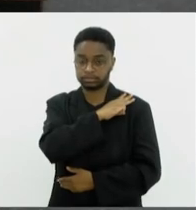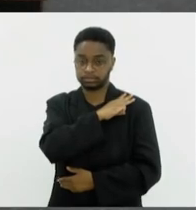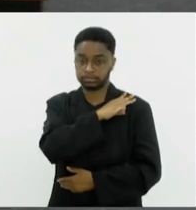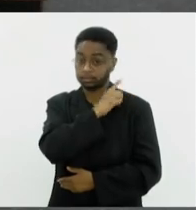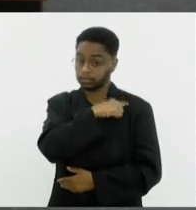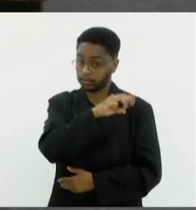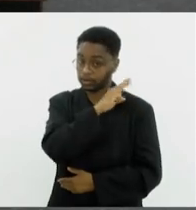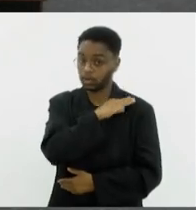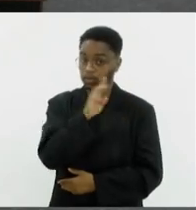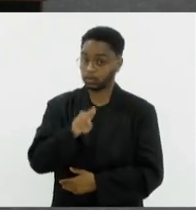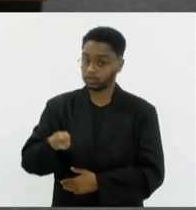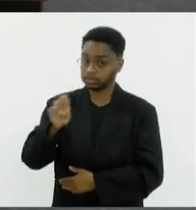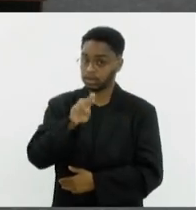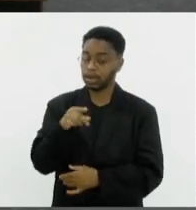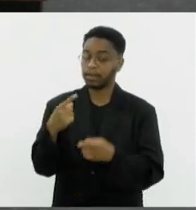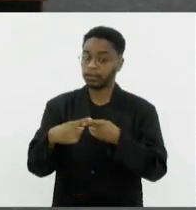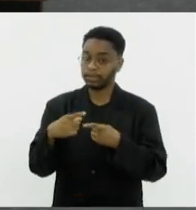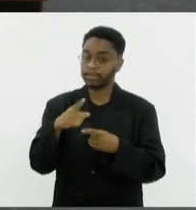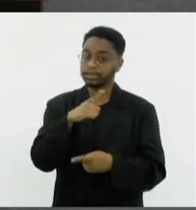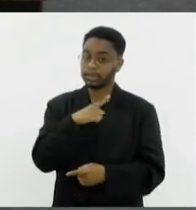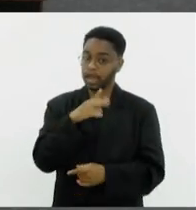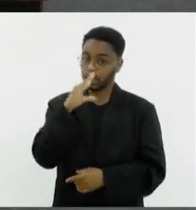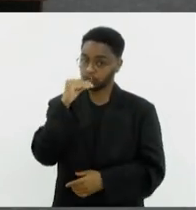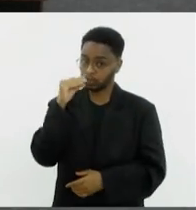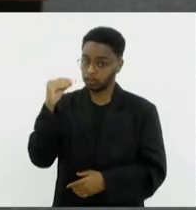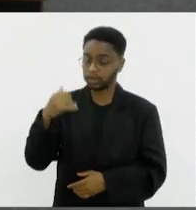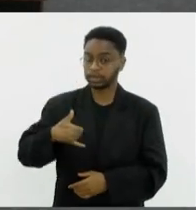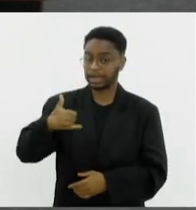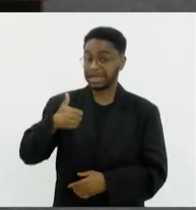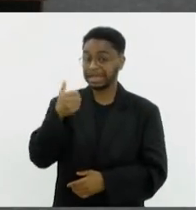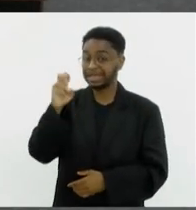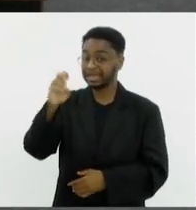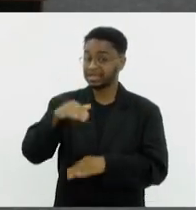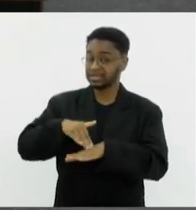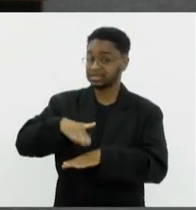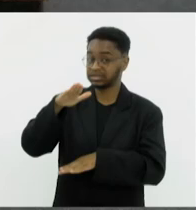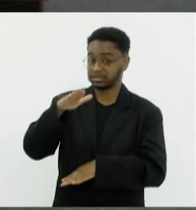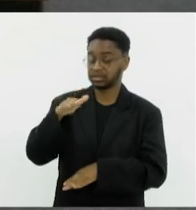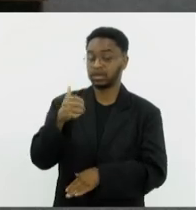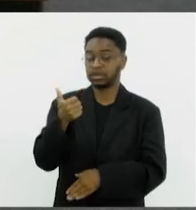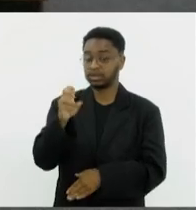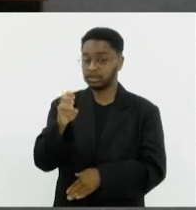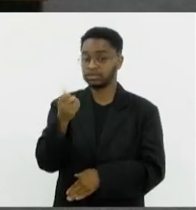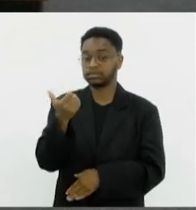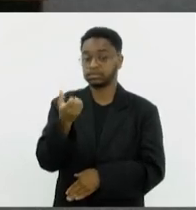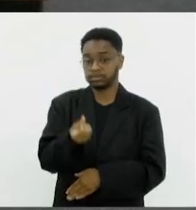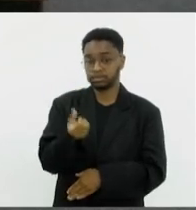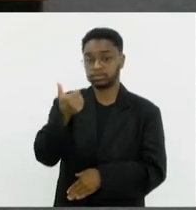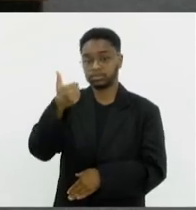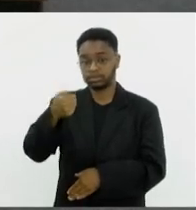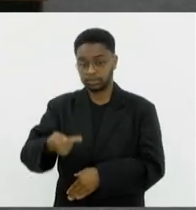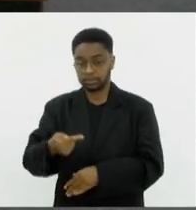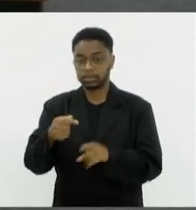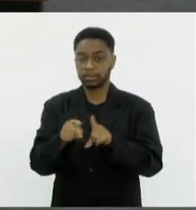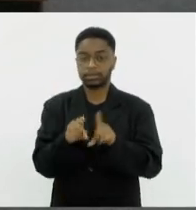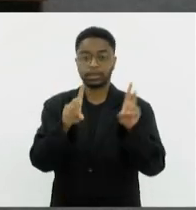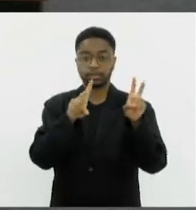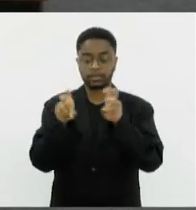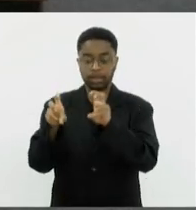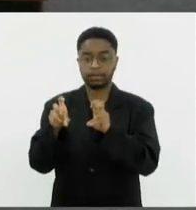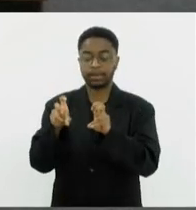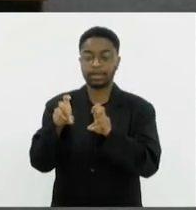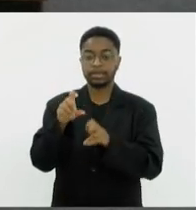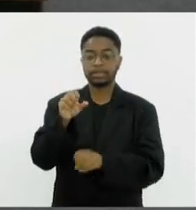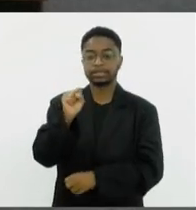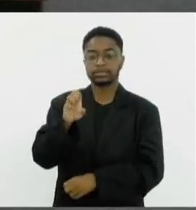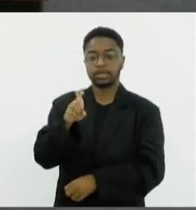ensino médio, onde a gente tem adolescentes de 15, 16 e 17 anos e a abordagem da questão da sexualidade faz